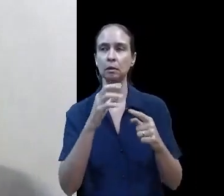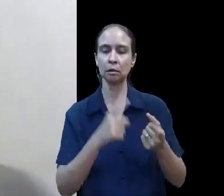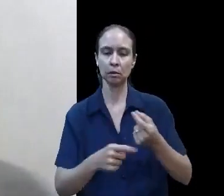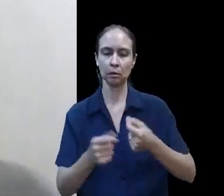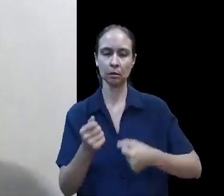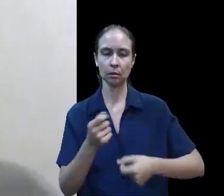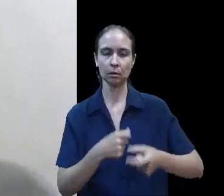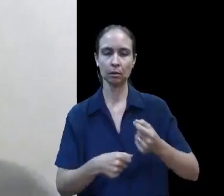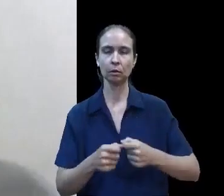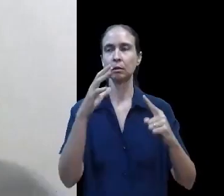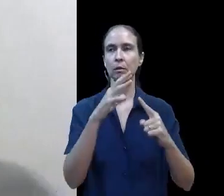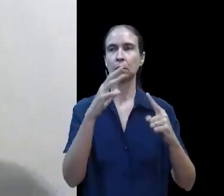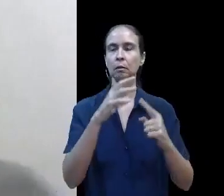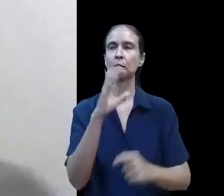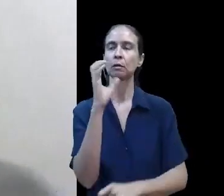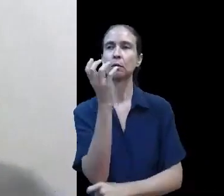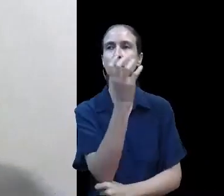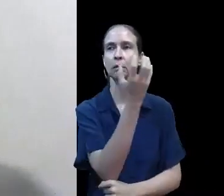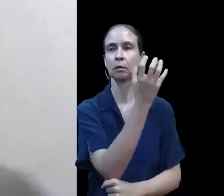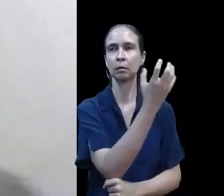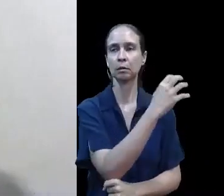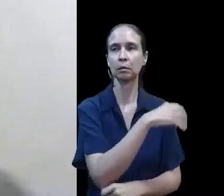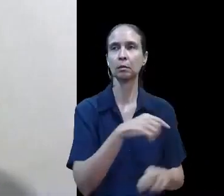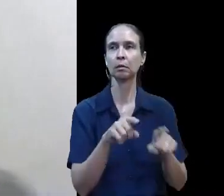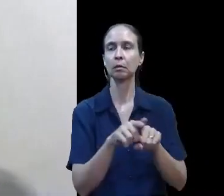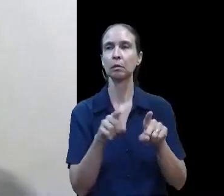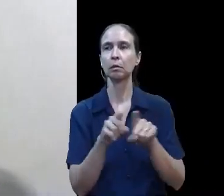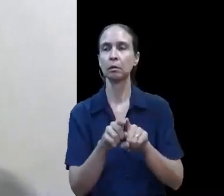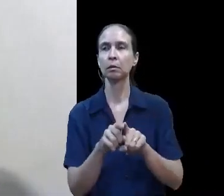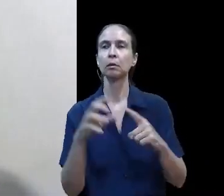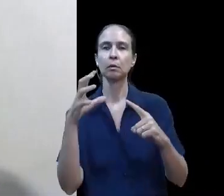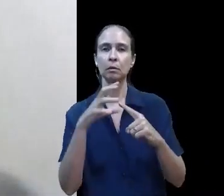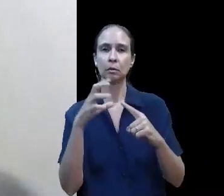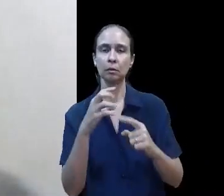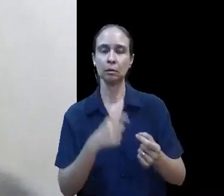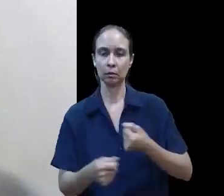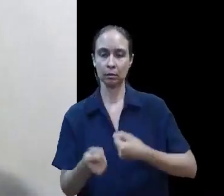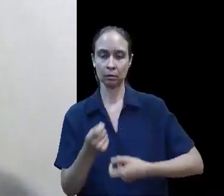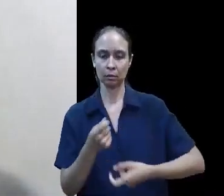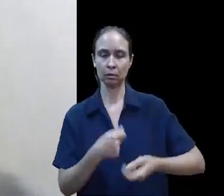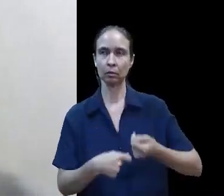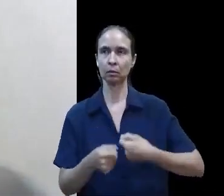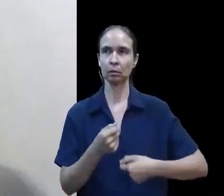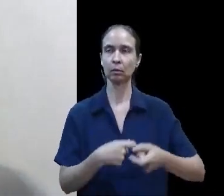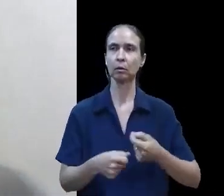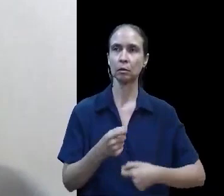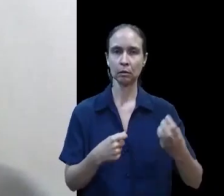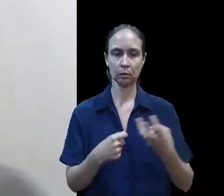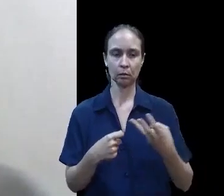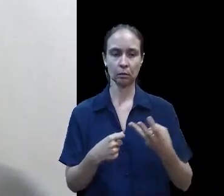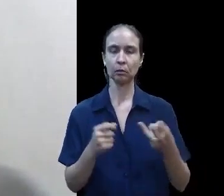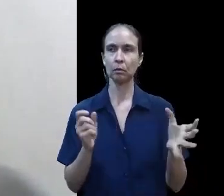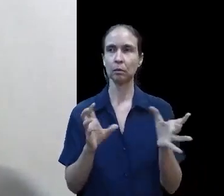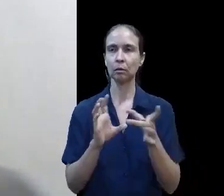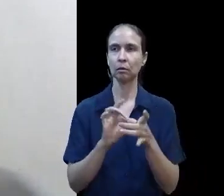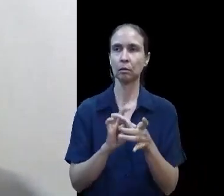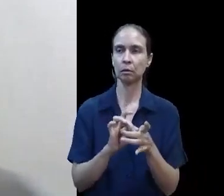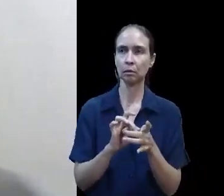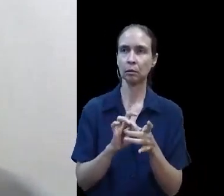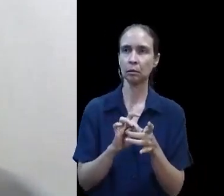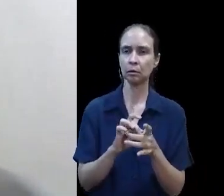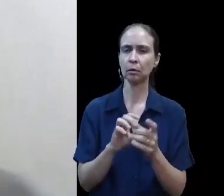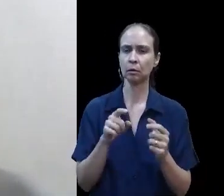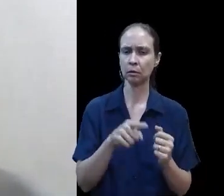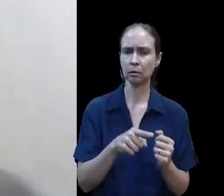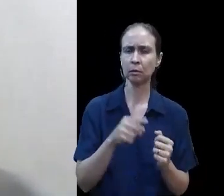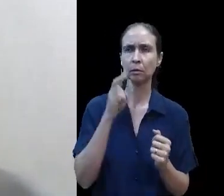atividades, né? E você lembra, né, que você já participou dessa etapa, que o colega